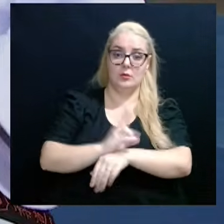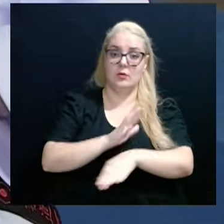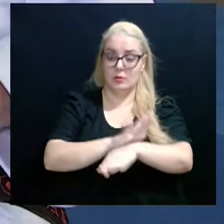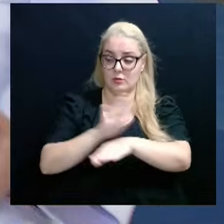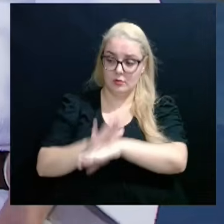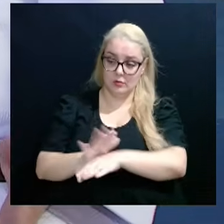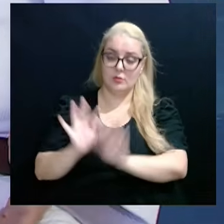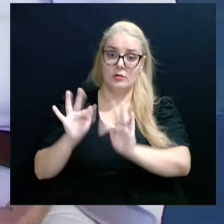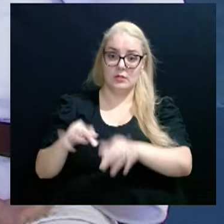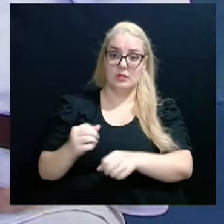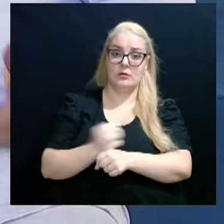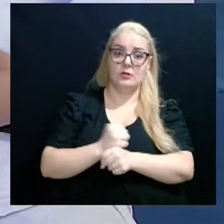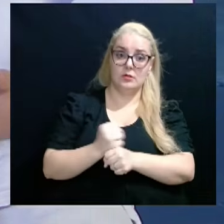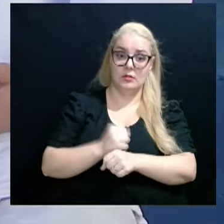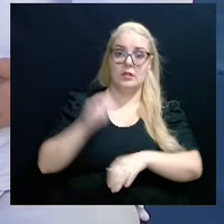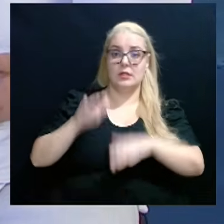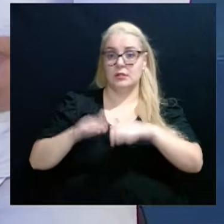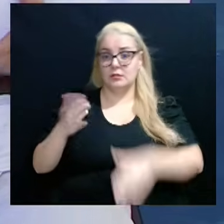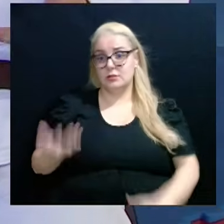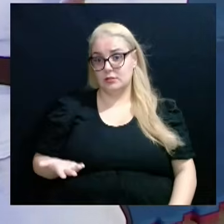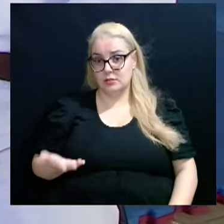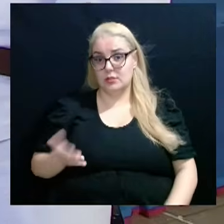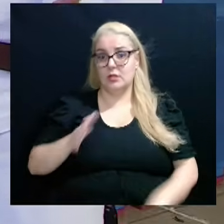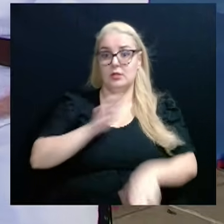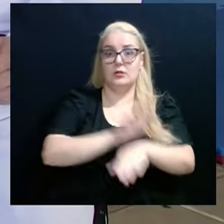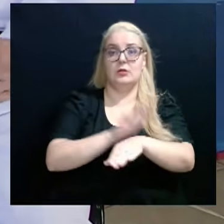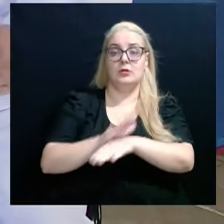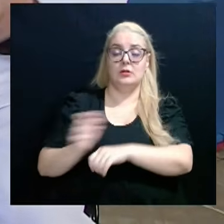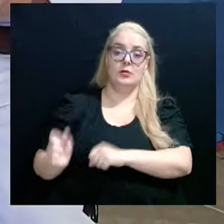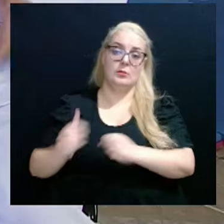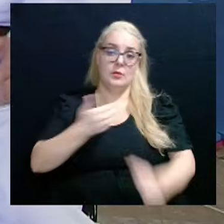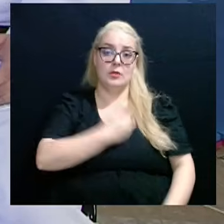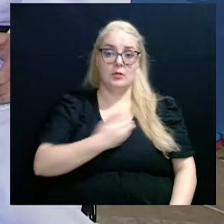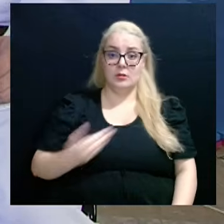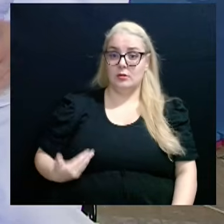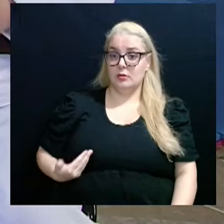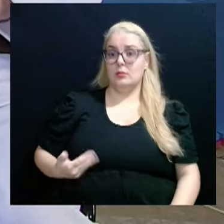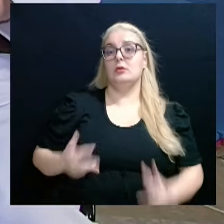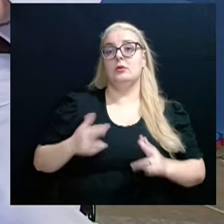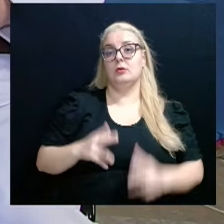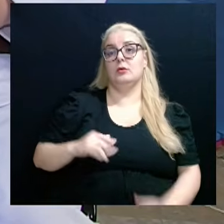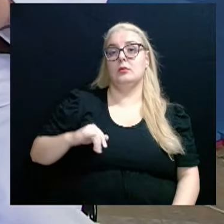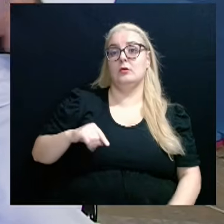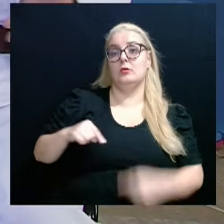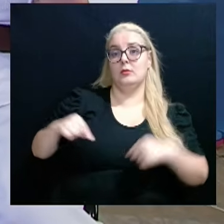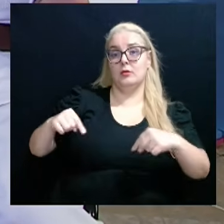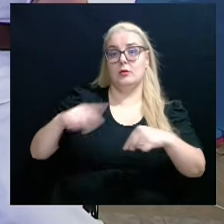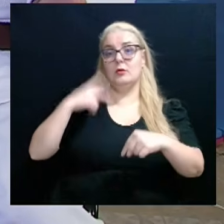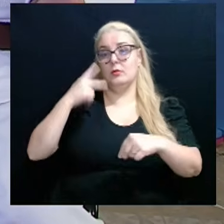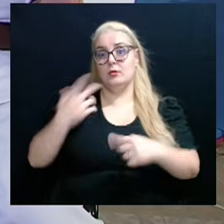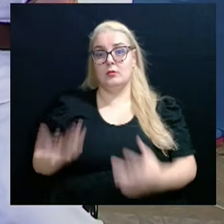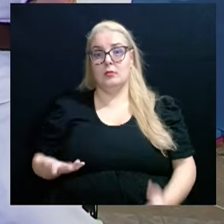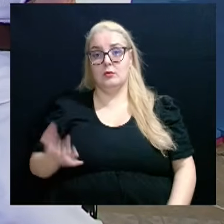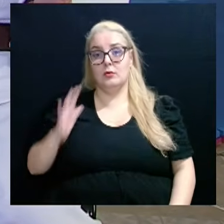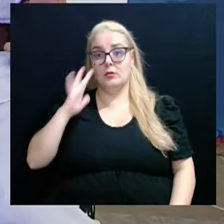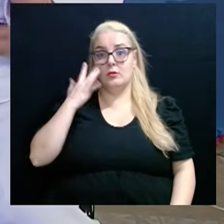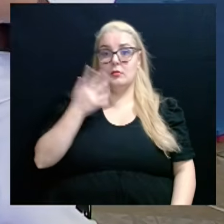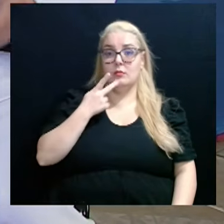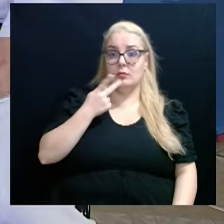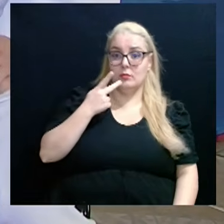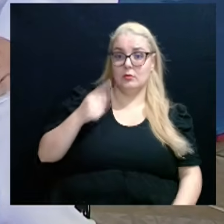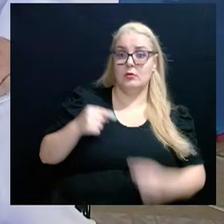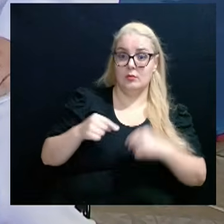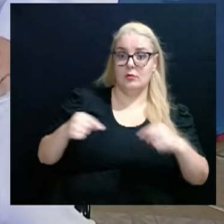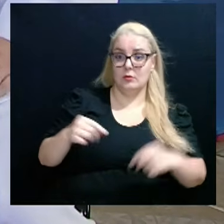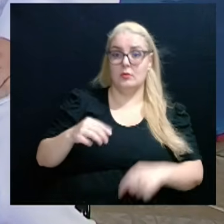às vezes através de auxílio do poder público, por exemplo, como de um gabinete de um vereador não sei se pode mencionar, mas do gabinete do vereador Marrom Cunha,